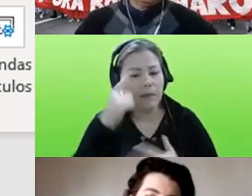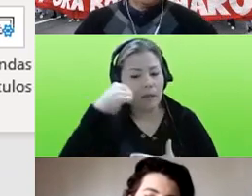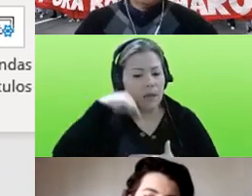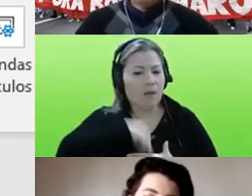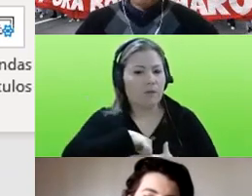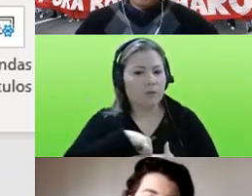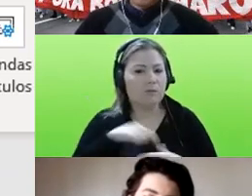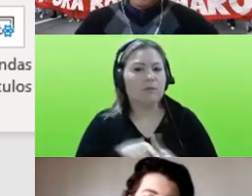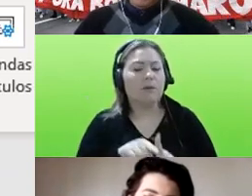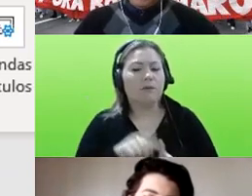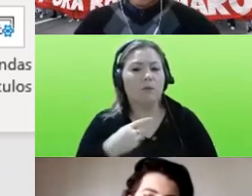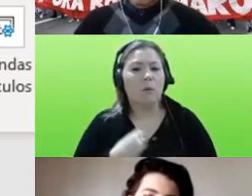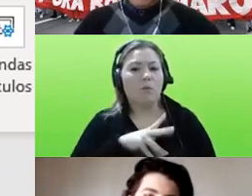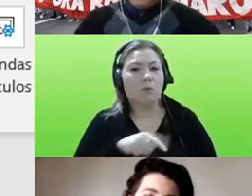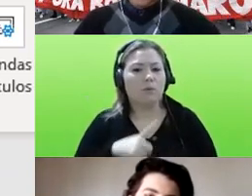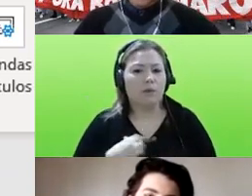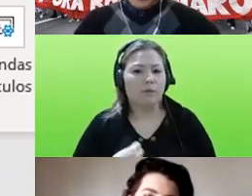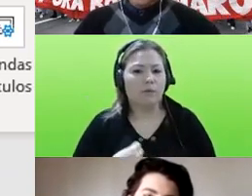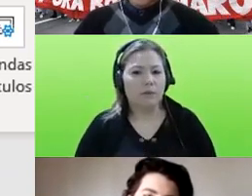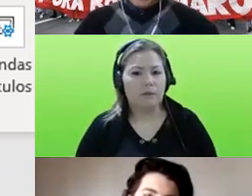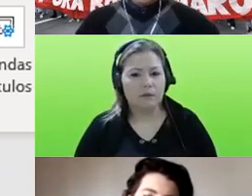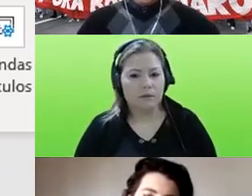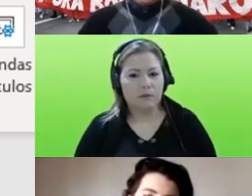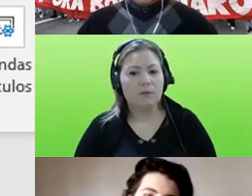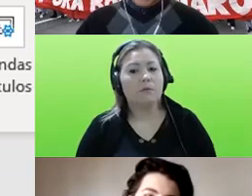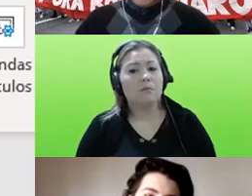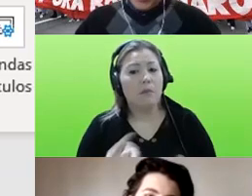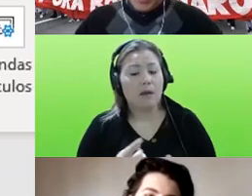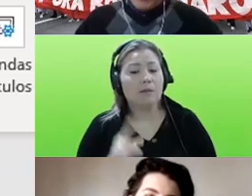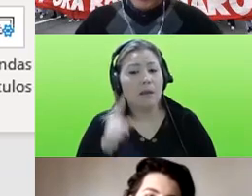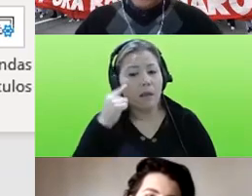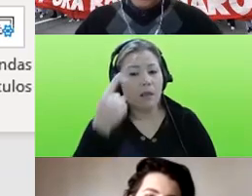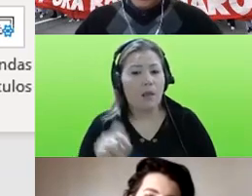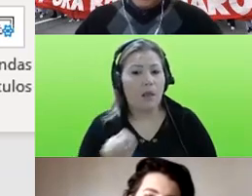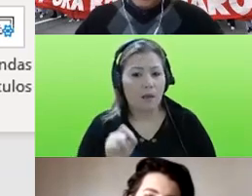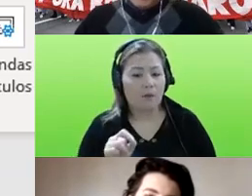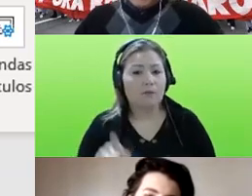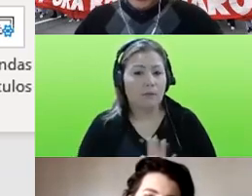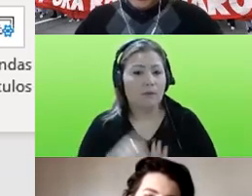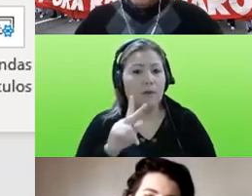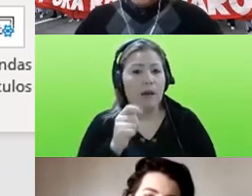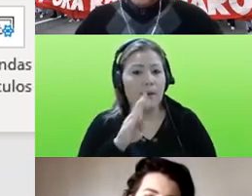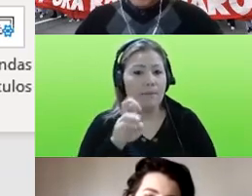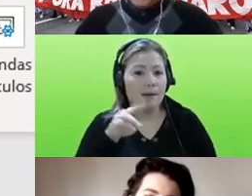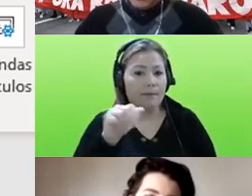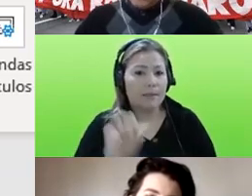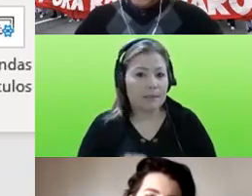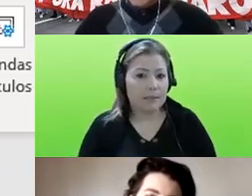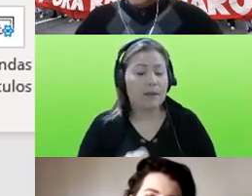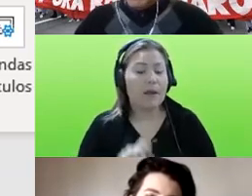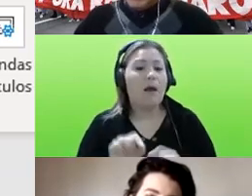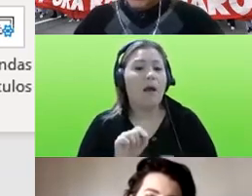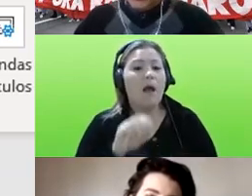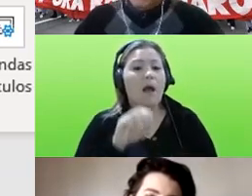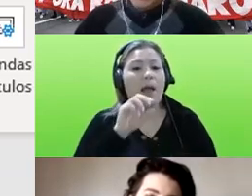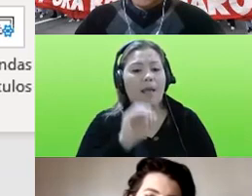vida. Não é? Mas, em todo caso, a ideia do Habermas é que a emancipação, que era